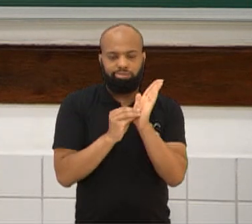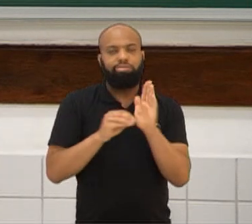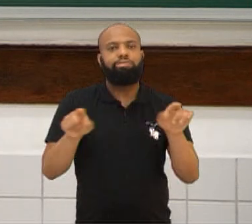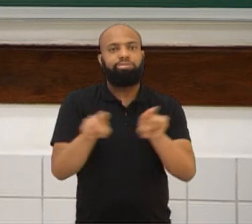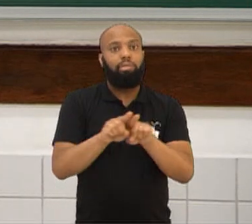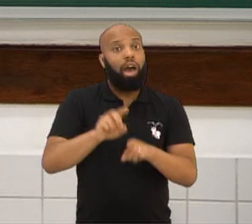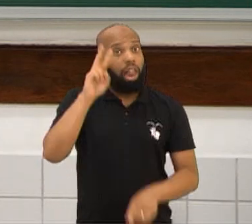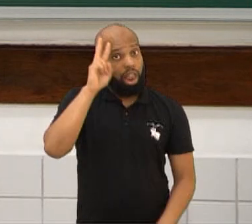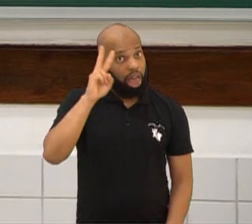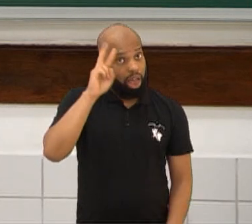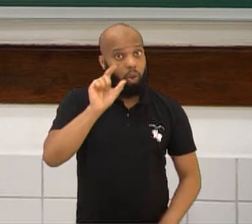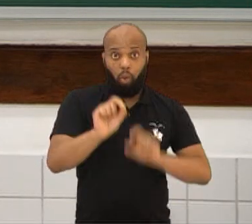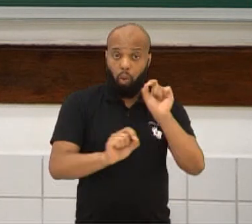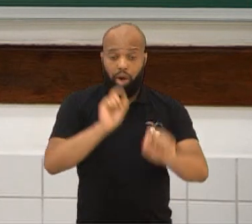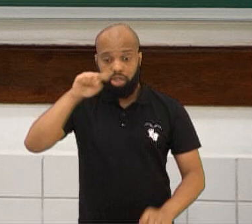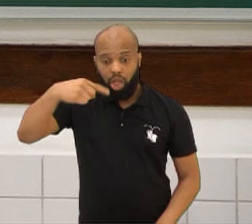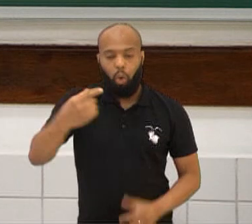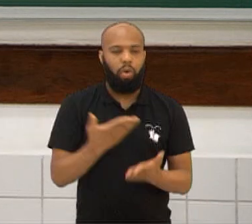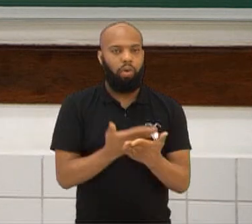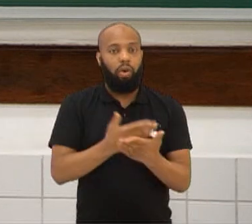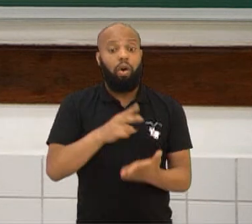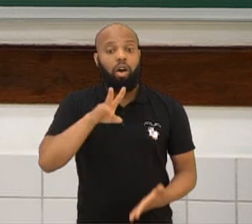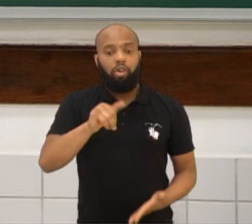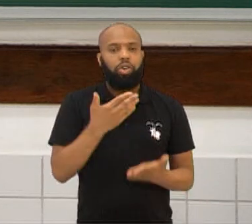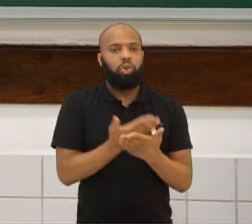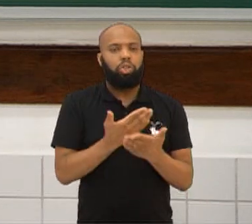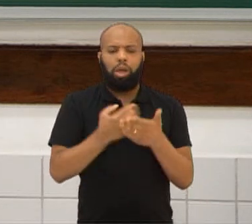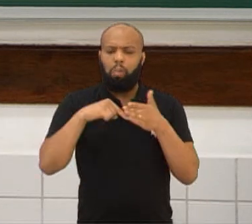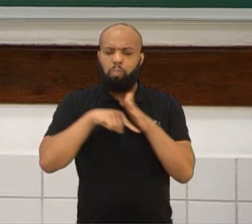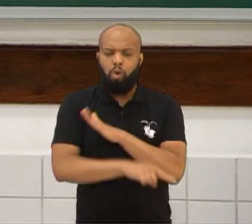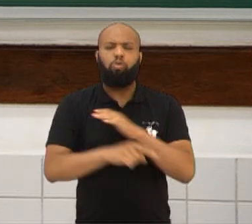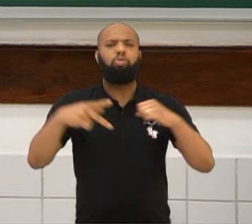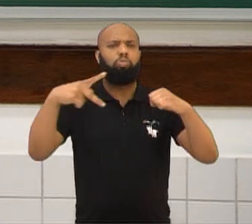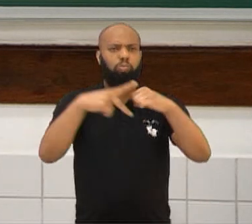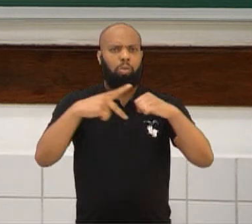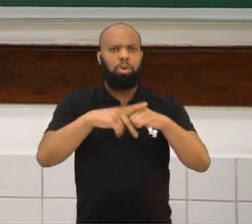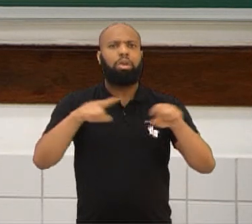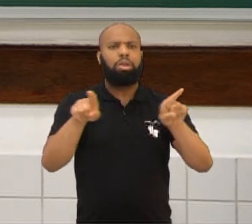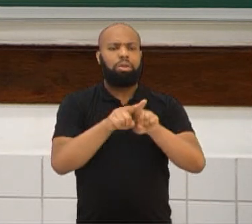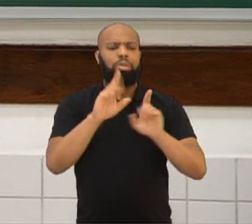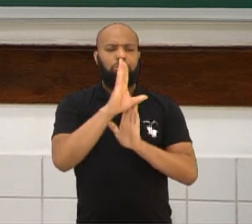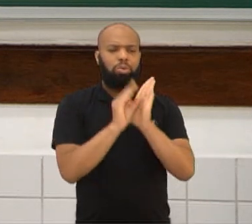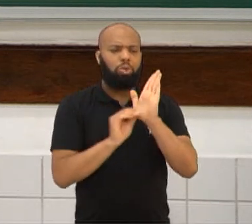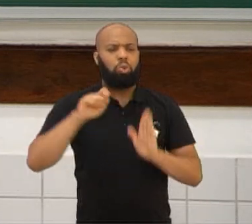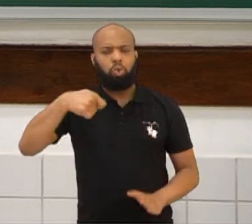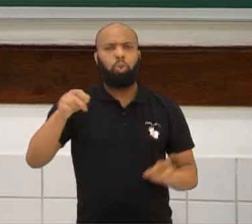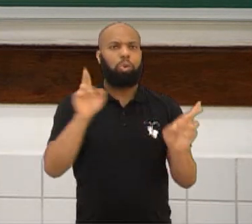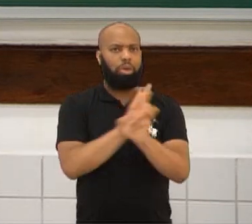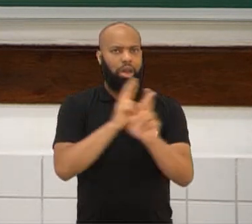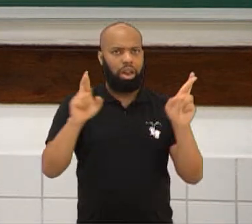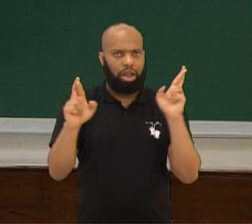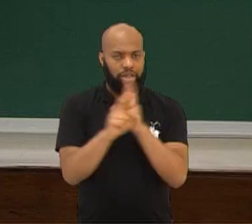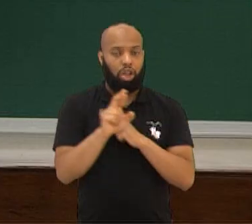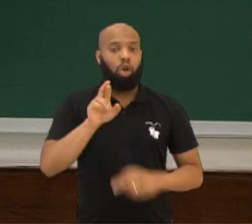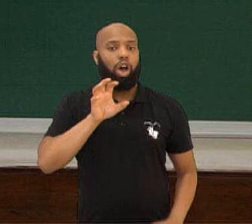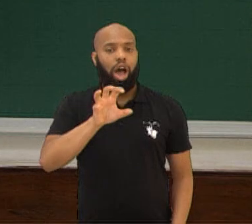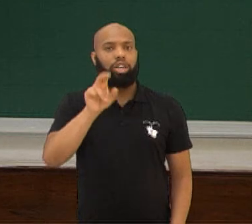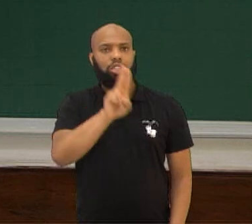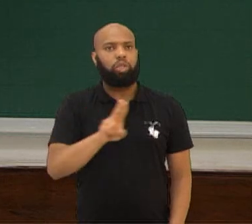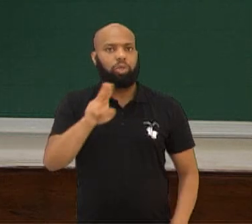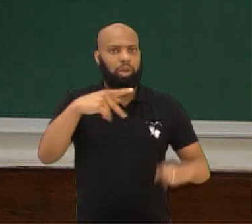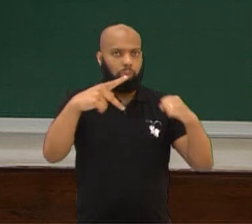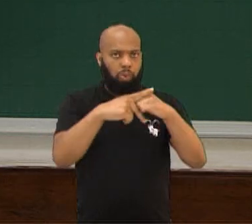lembrando que nas próximas aulas nós iremos trabalhar mais profundamente o conteúdo relacionado à colocação